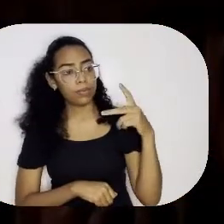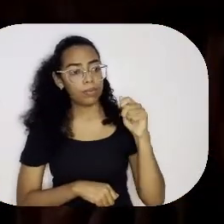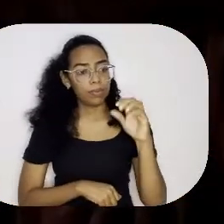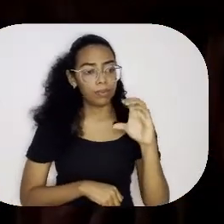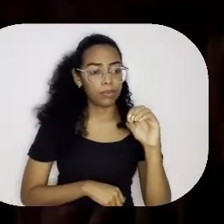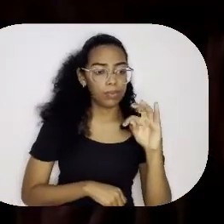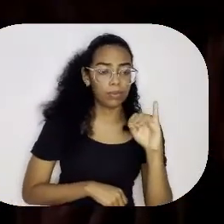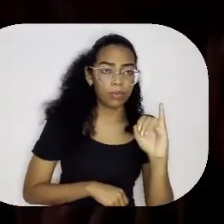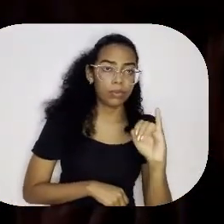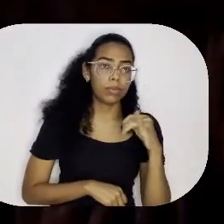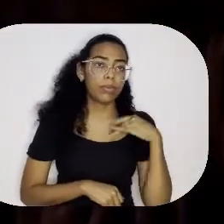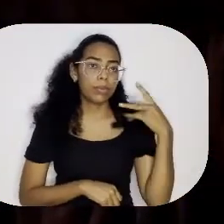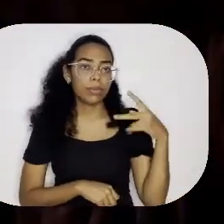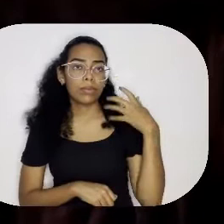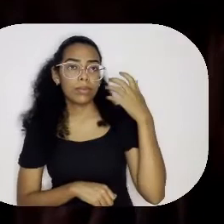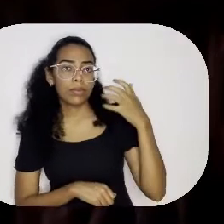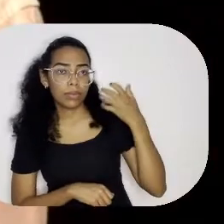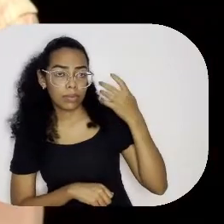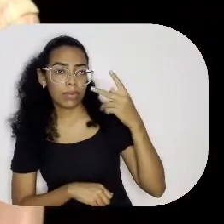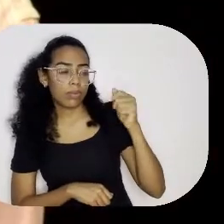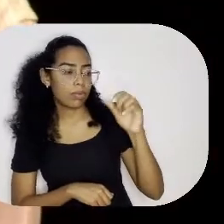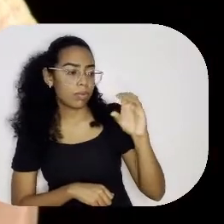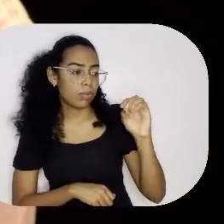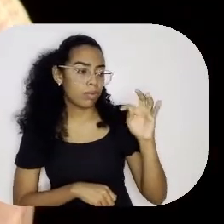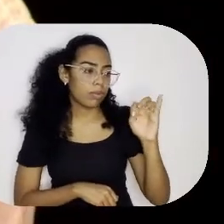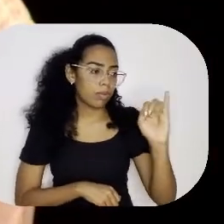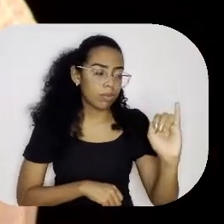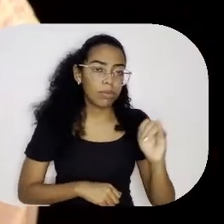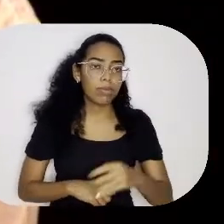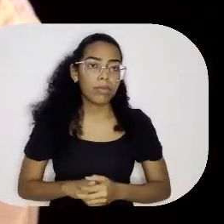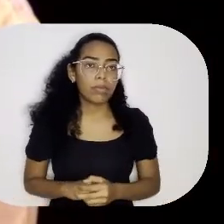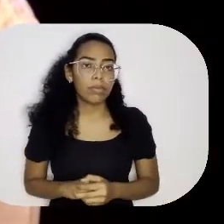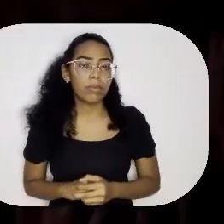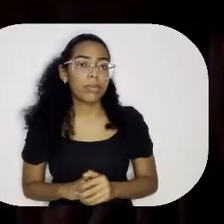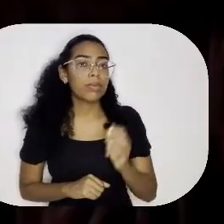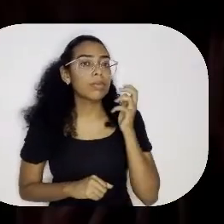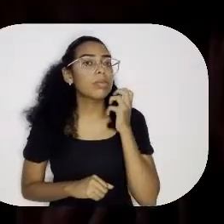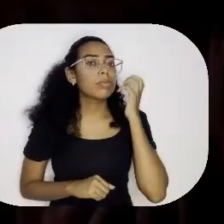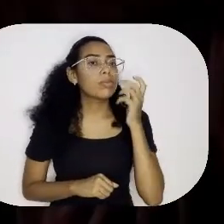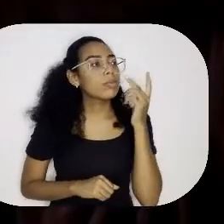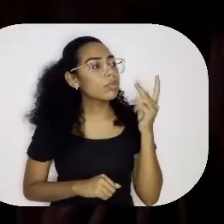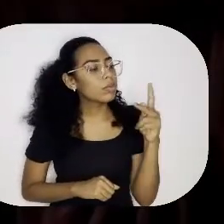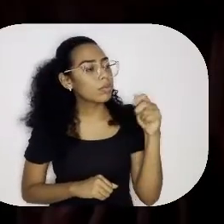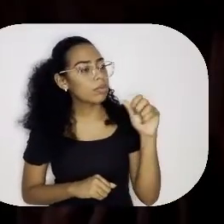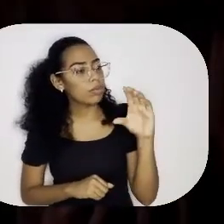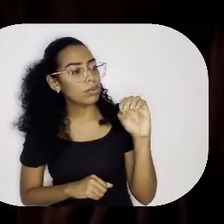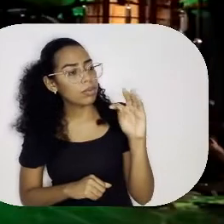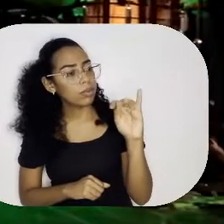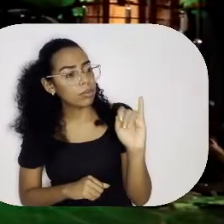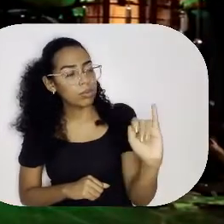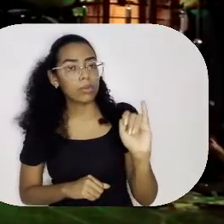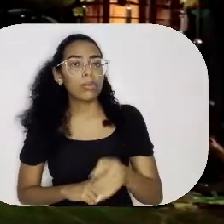Essa canção é pra ti, pacuti. Essa canção é pra ti, pacuti. Essa canção é pra